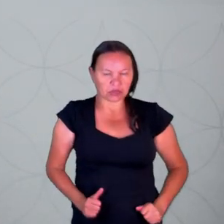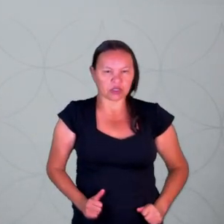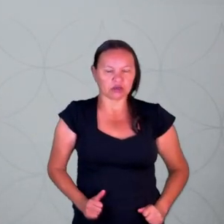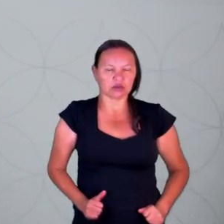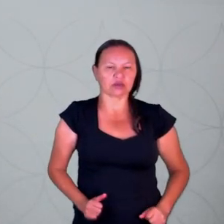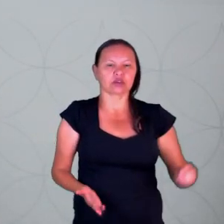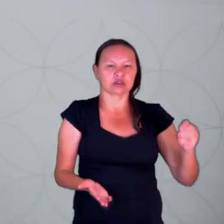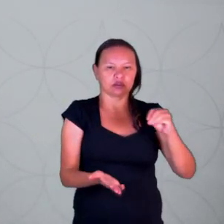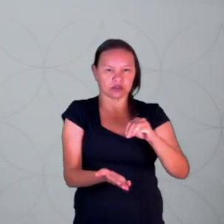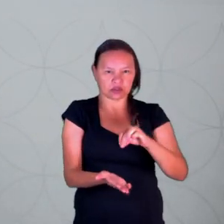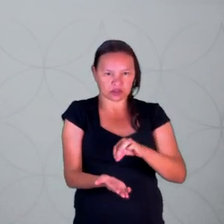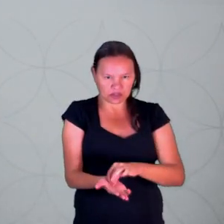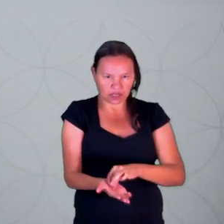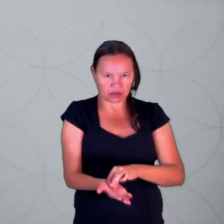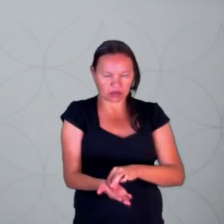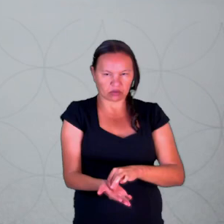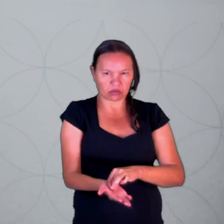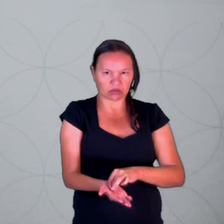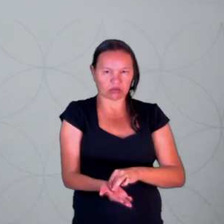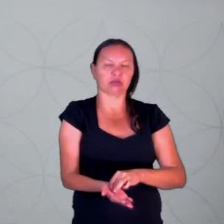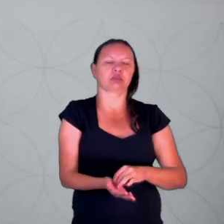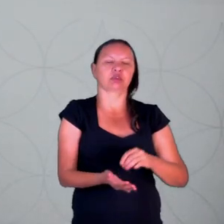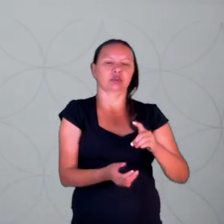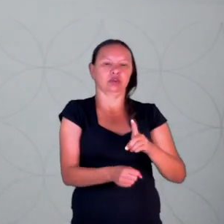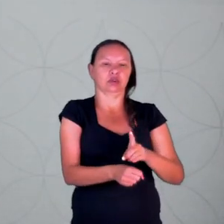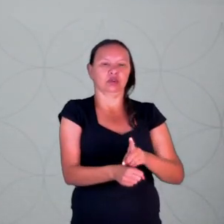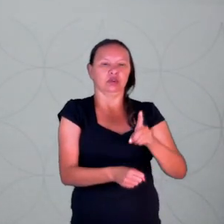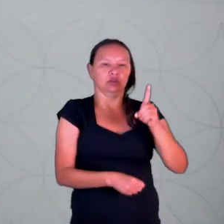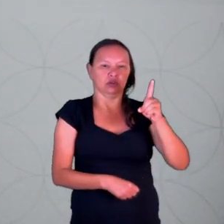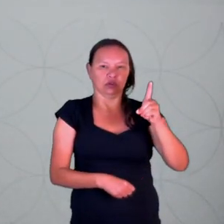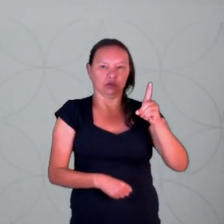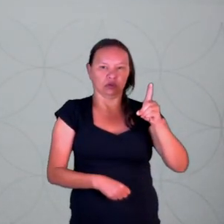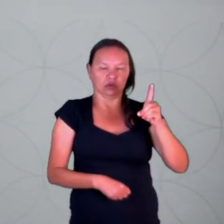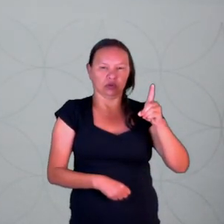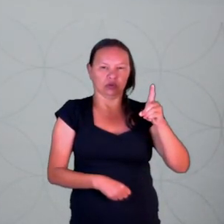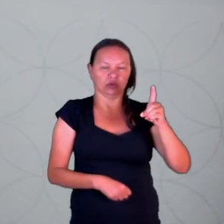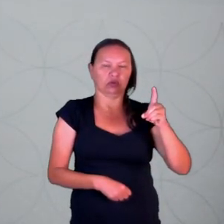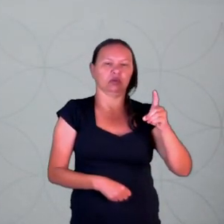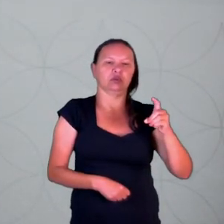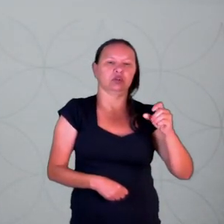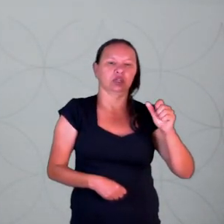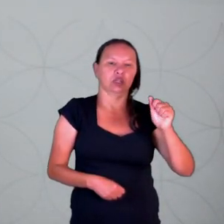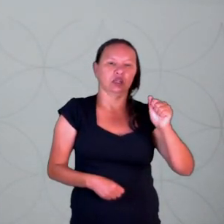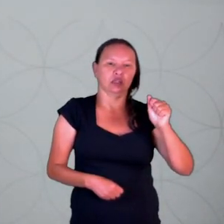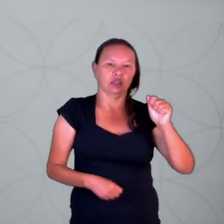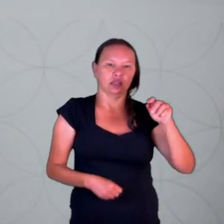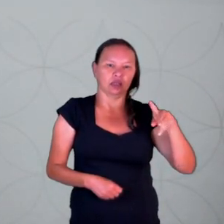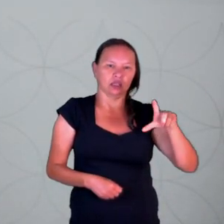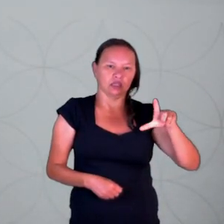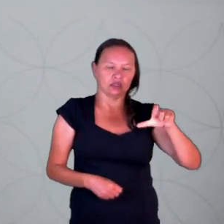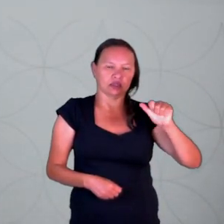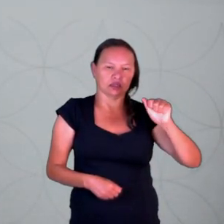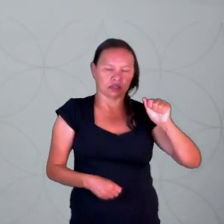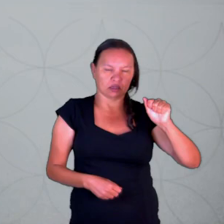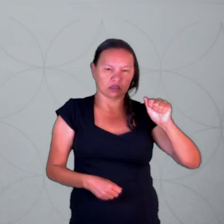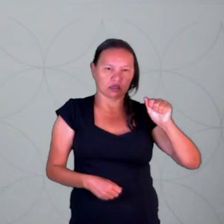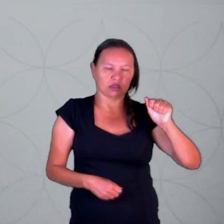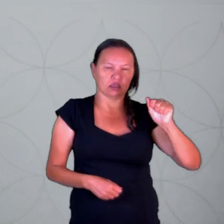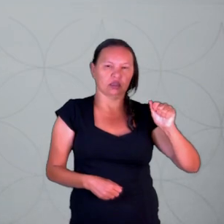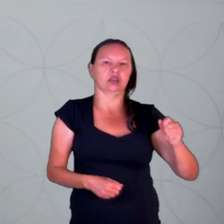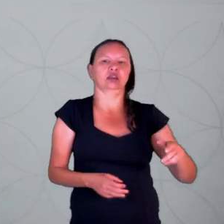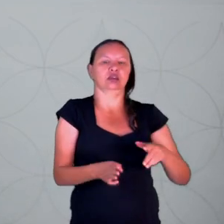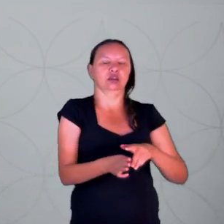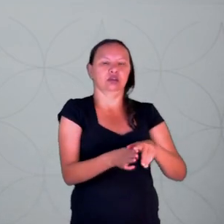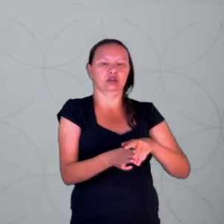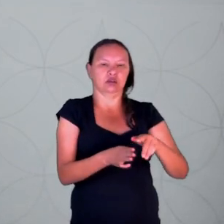d Mariana santarelli integrante do integrante da coordenação ampliada da fian Brasil e membra